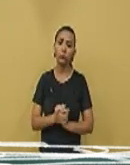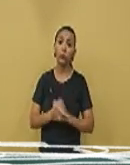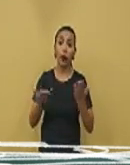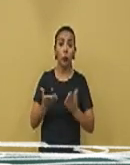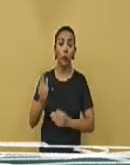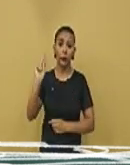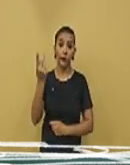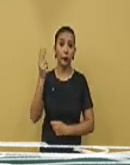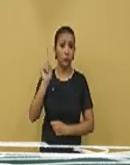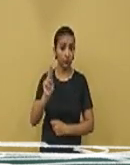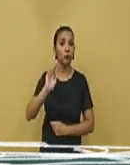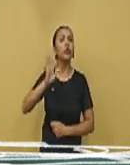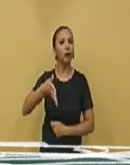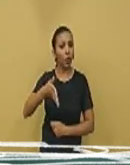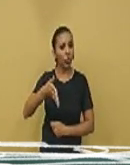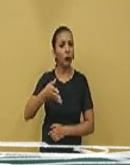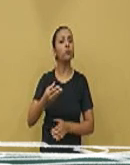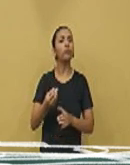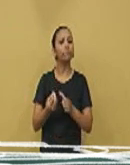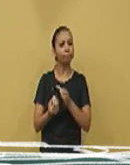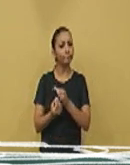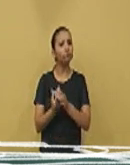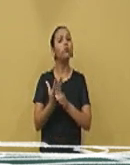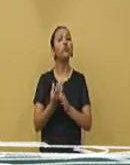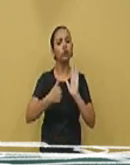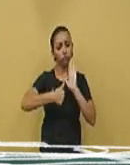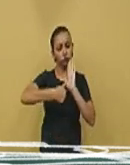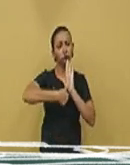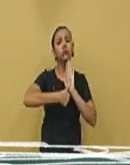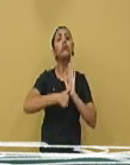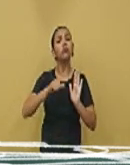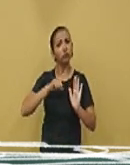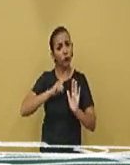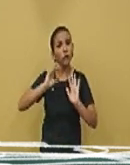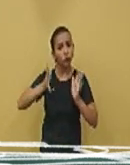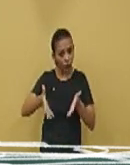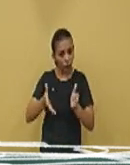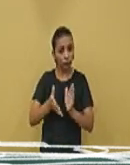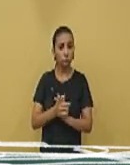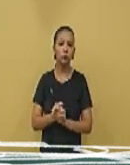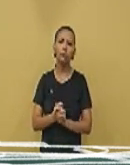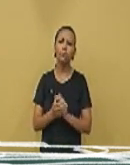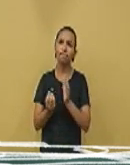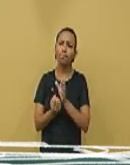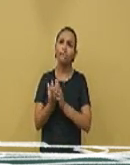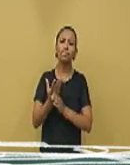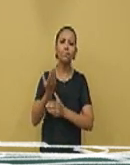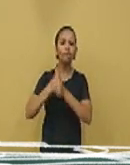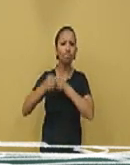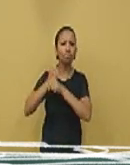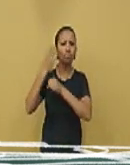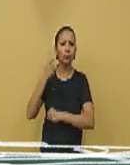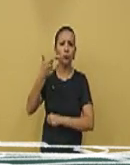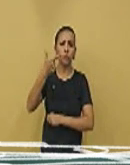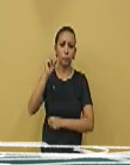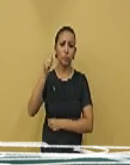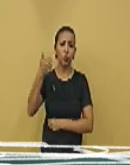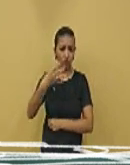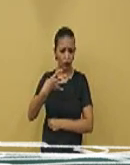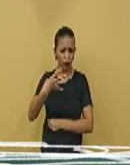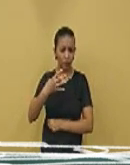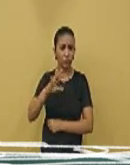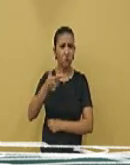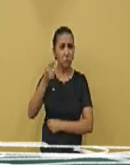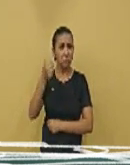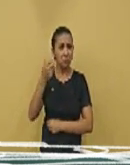HU, já tá implementado o ponto eletrônico no HU. Né? Ele foi implementado já em 2014, 2015, por